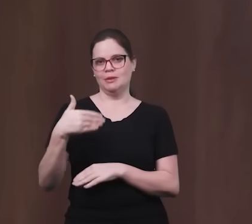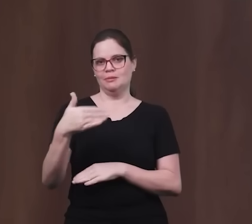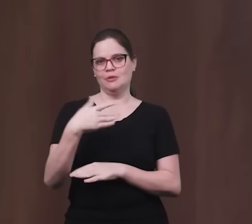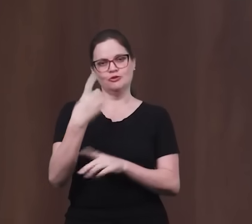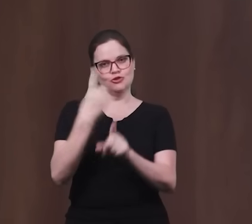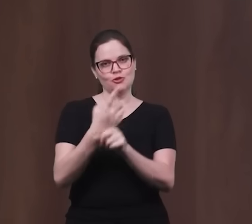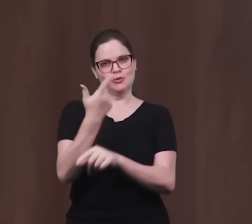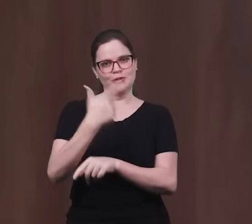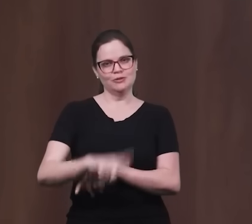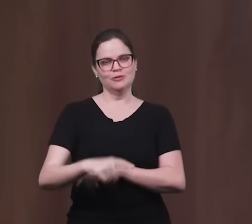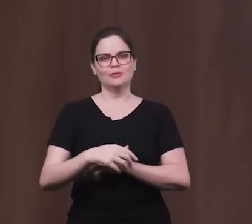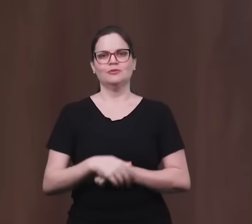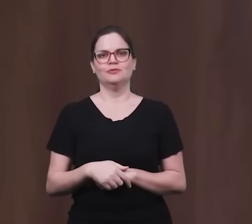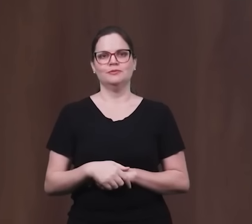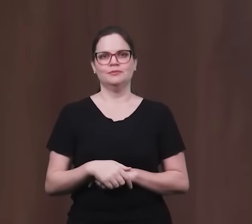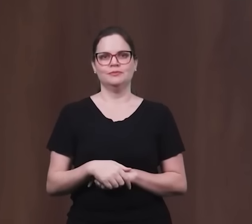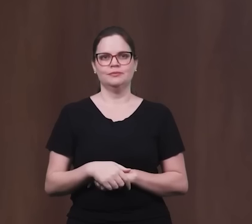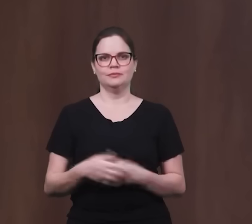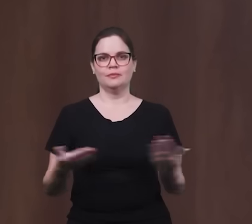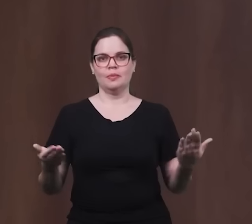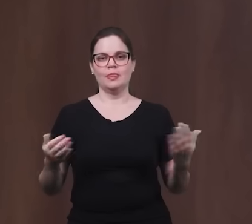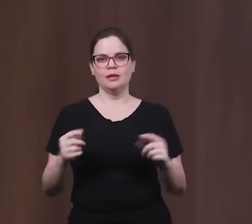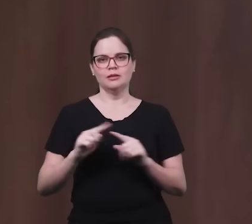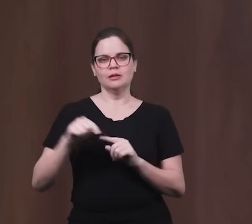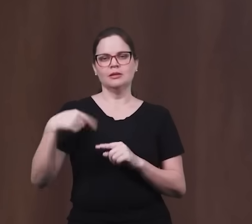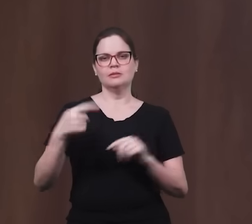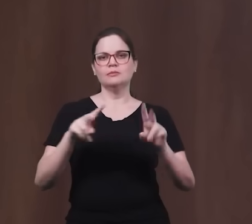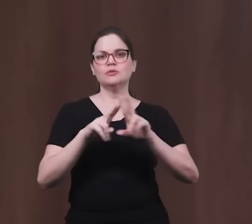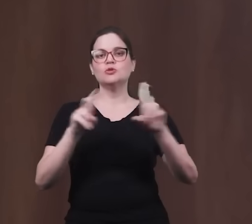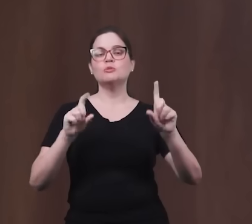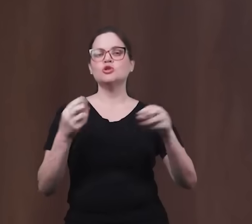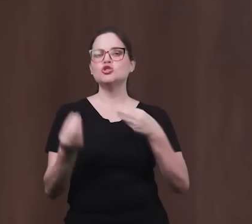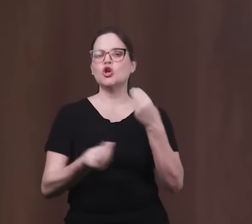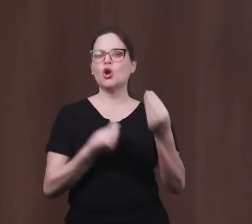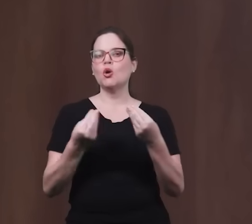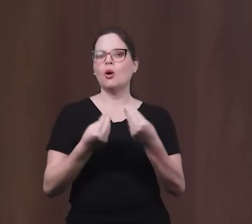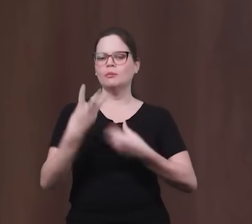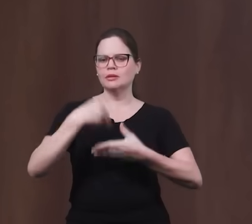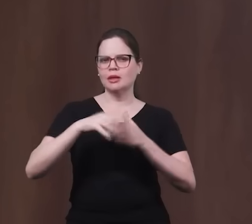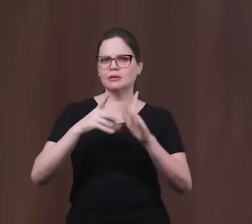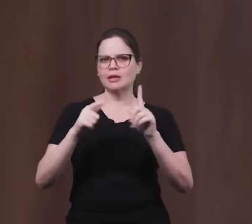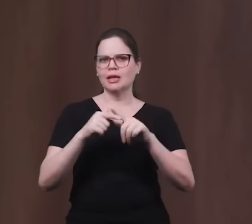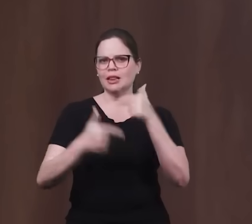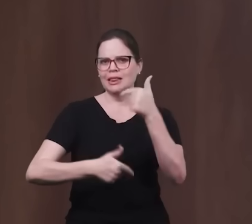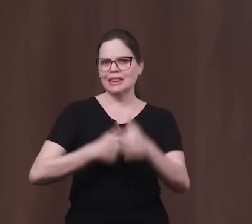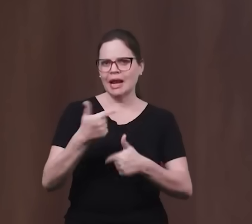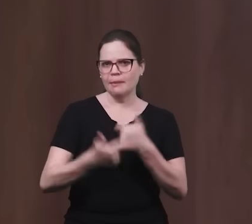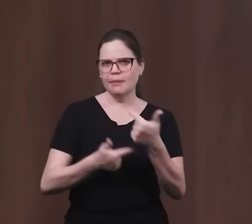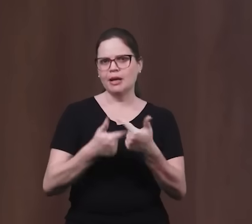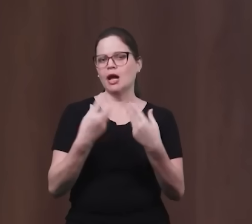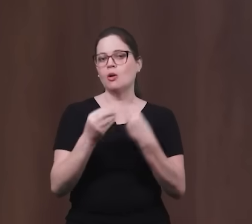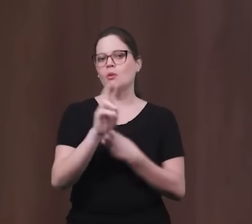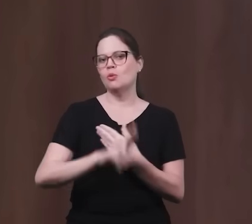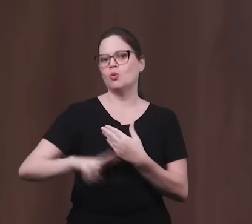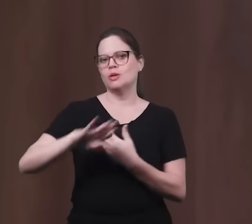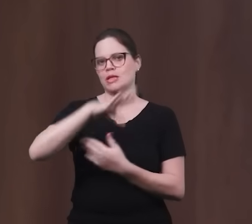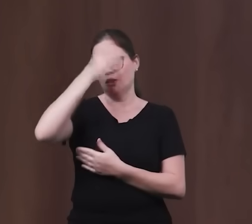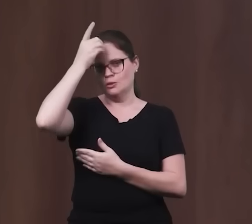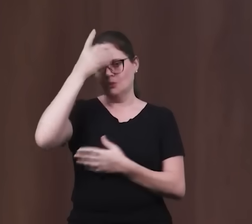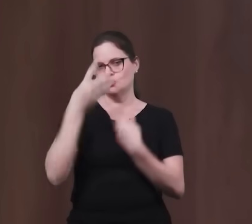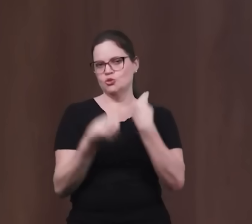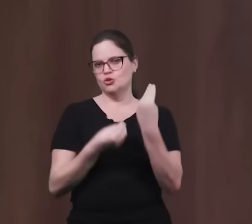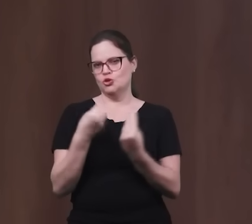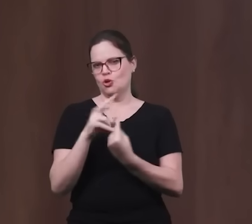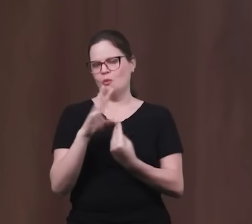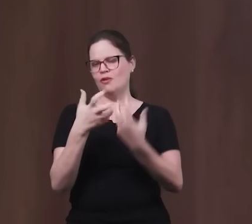que vem, agora abordando esse tema, como nós vamos usar os dons espirituais na vida da igreja. Como é que